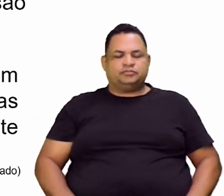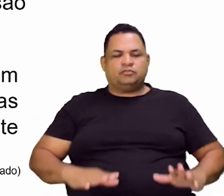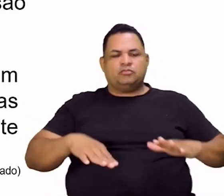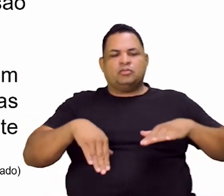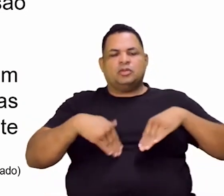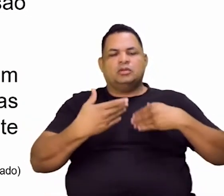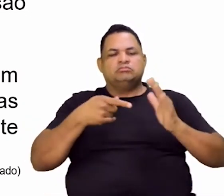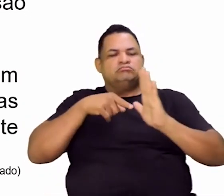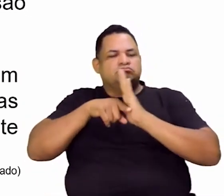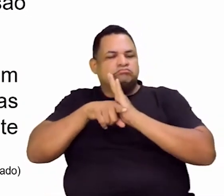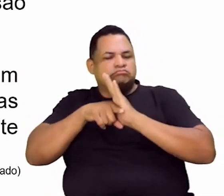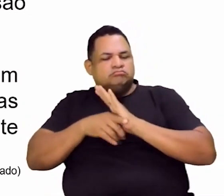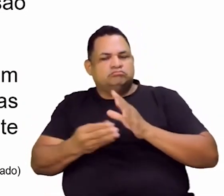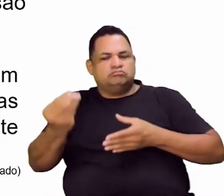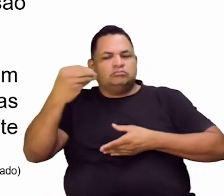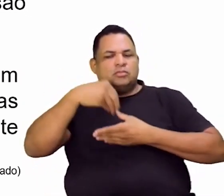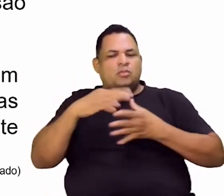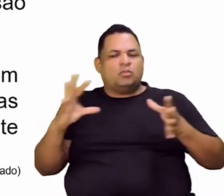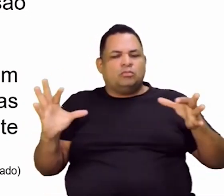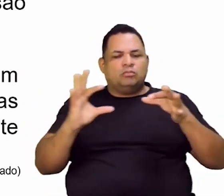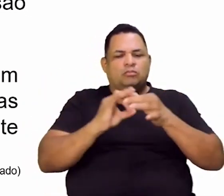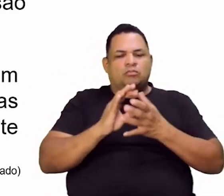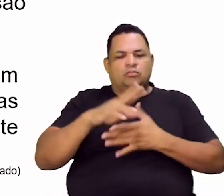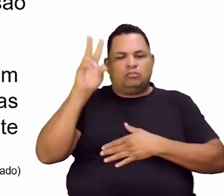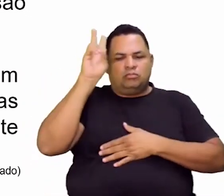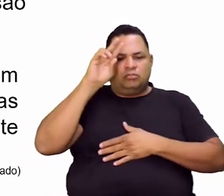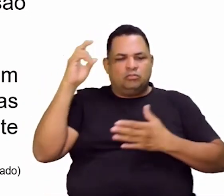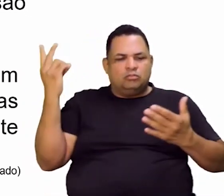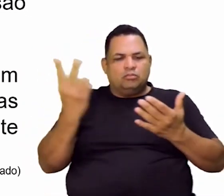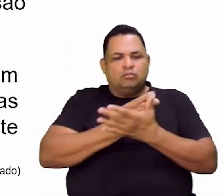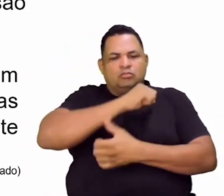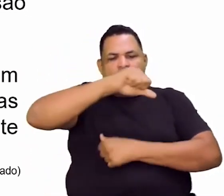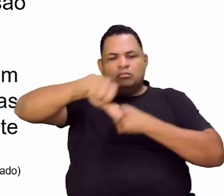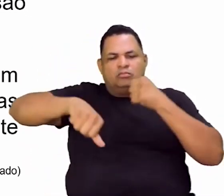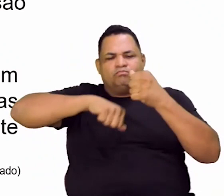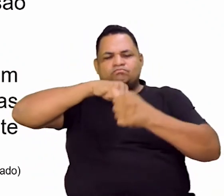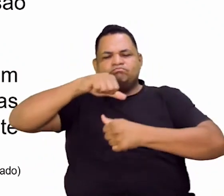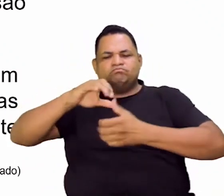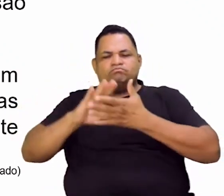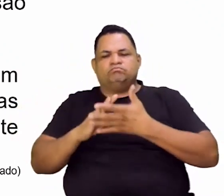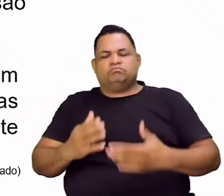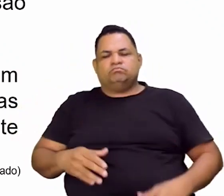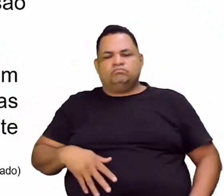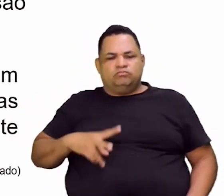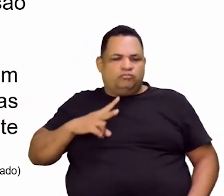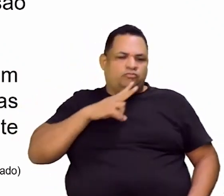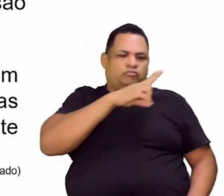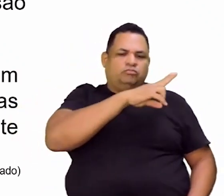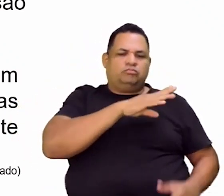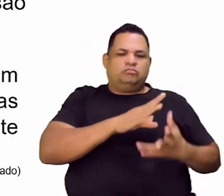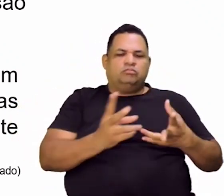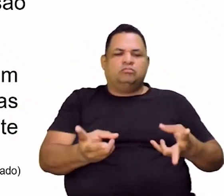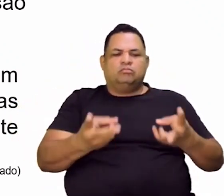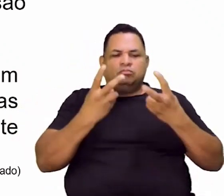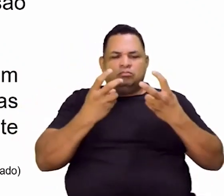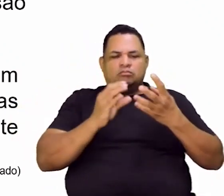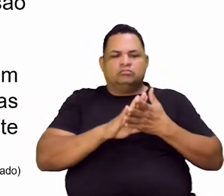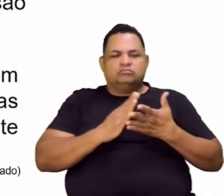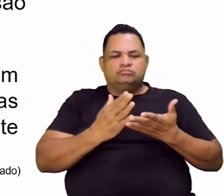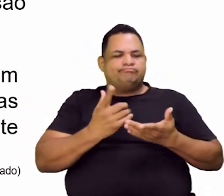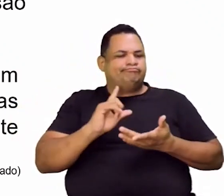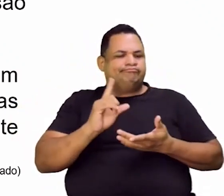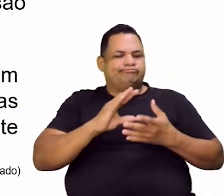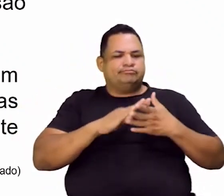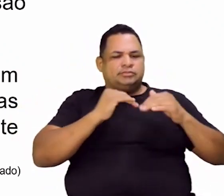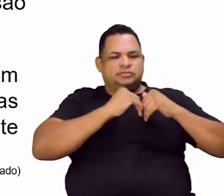Ao examinar o contexto histórico em que ocorreram transformações tão radicais, percebe-se que elas